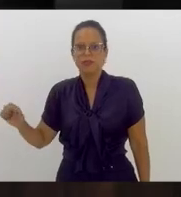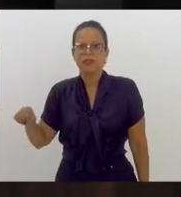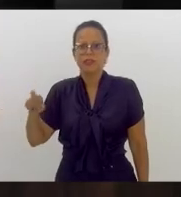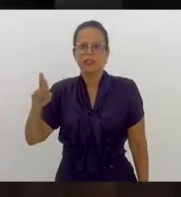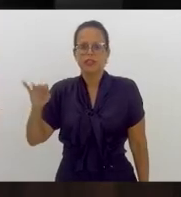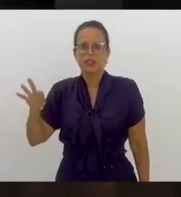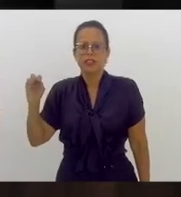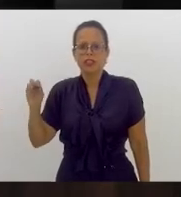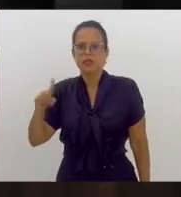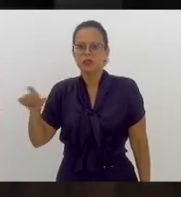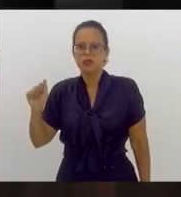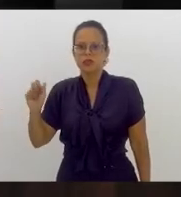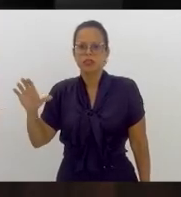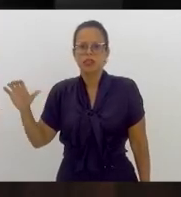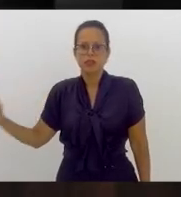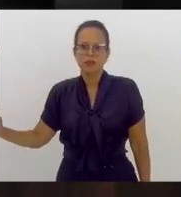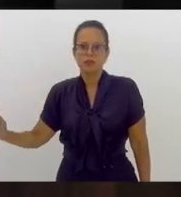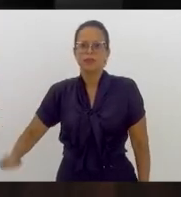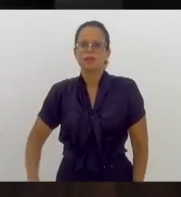Zaca.